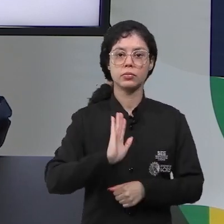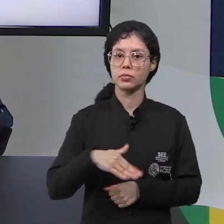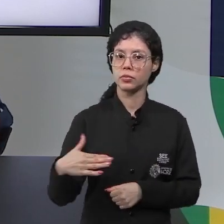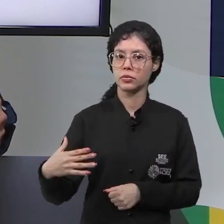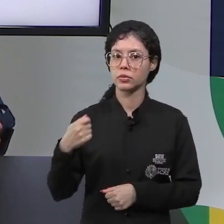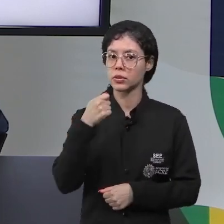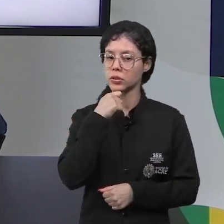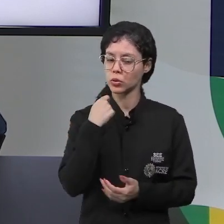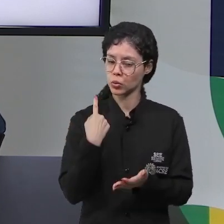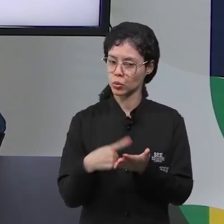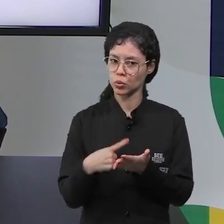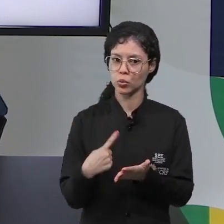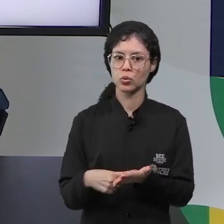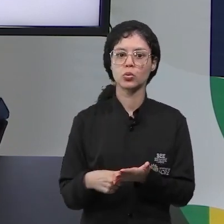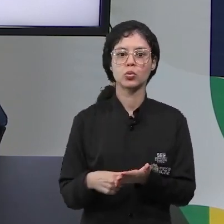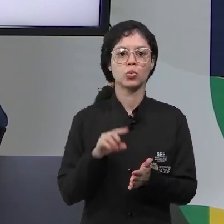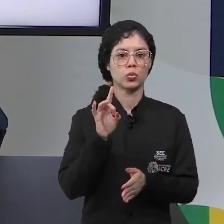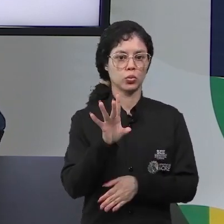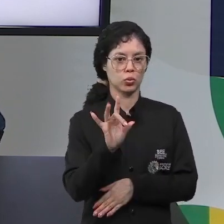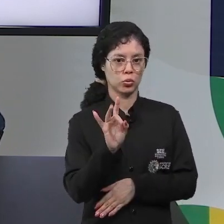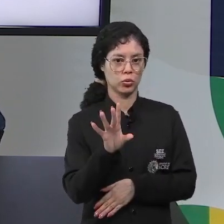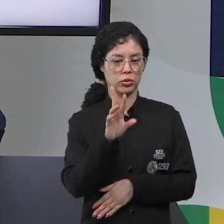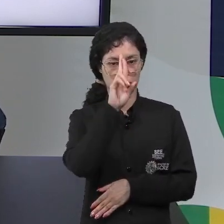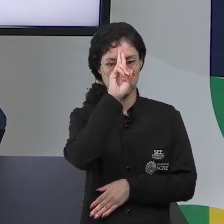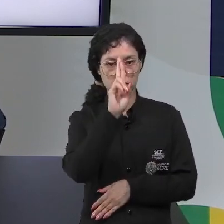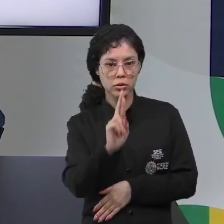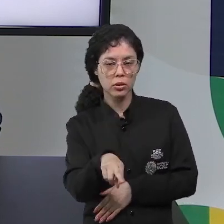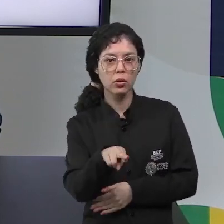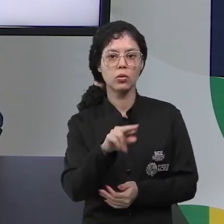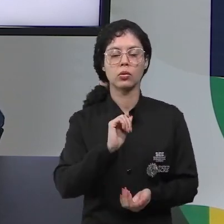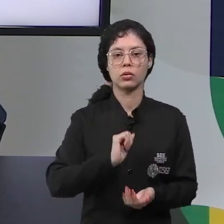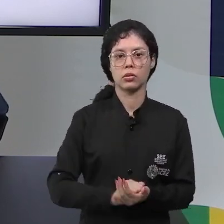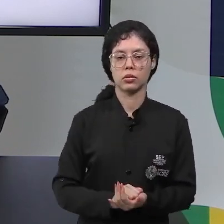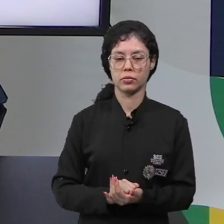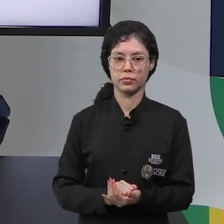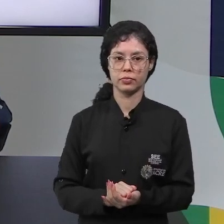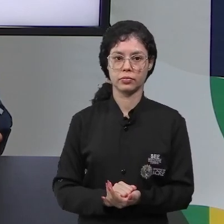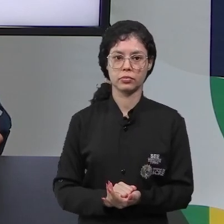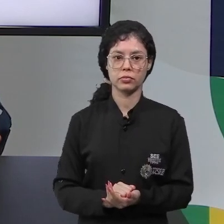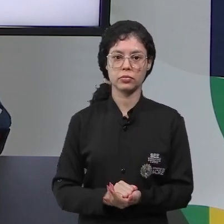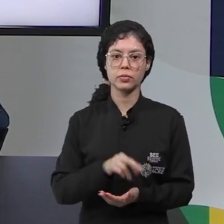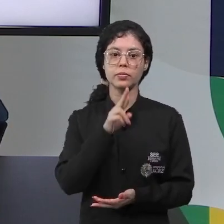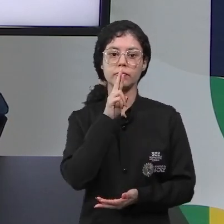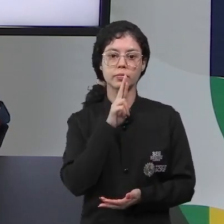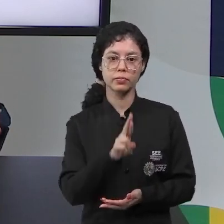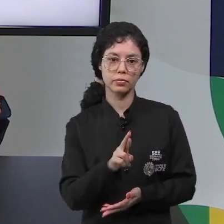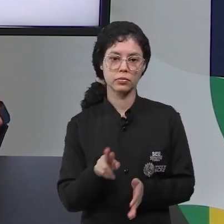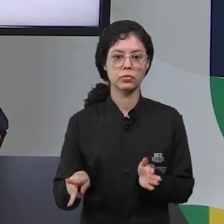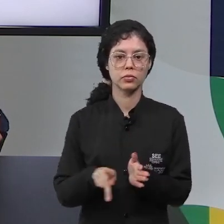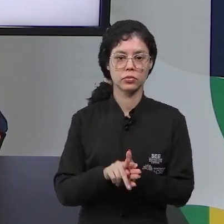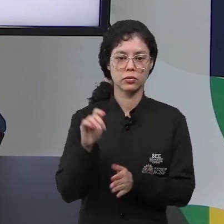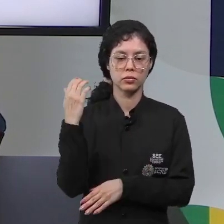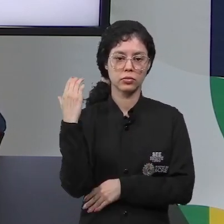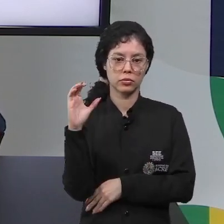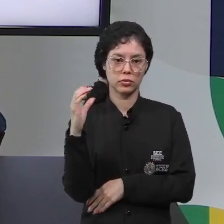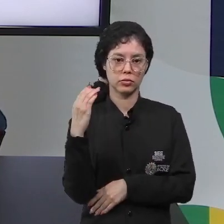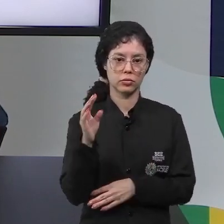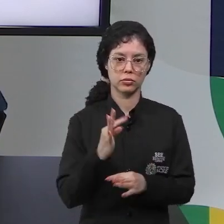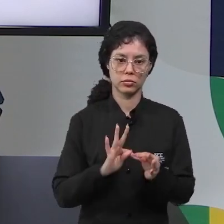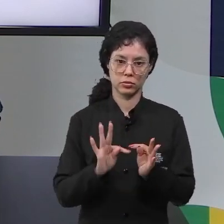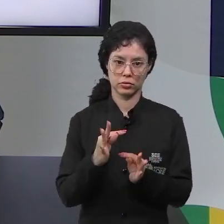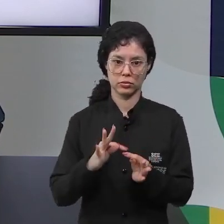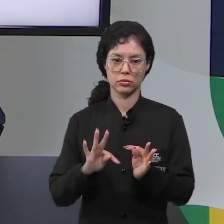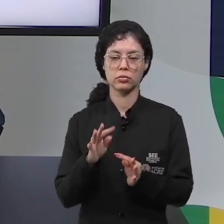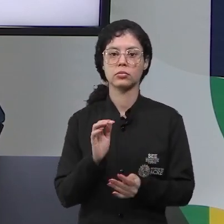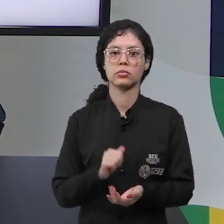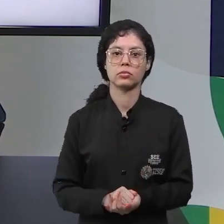a gente leva em consideração só aquela razão que elaborou a ciência e a tecnologia,